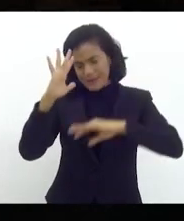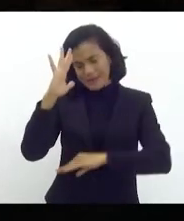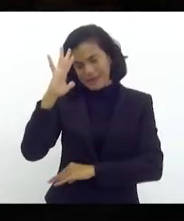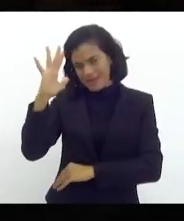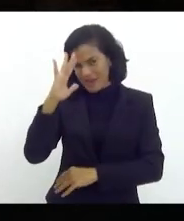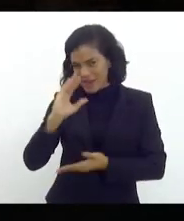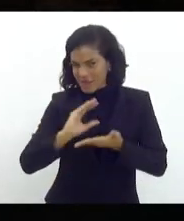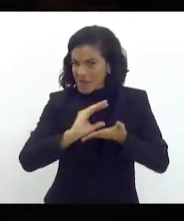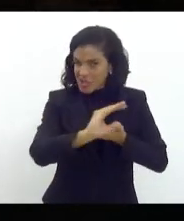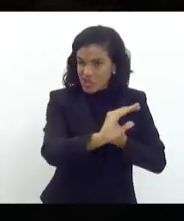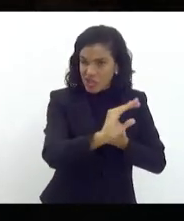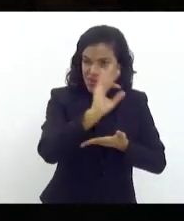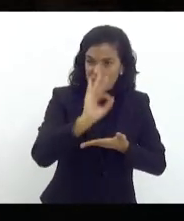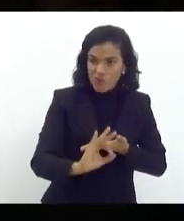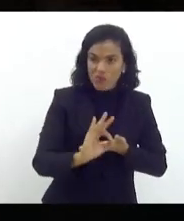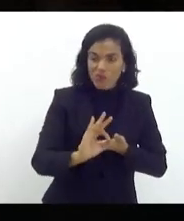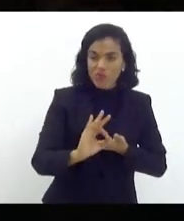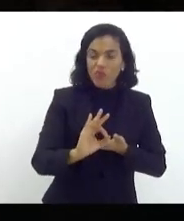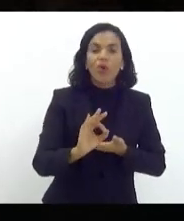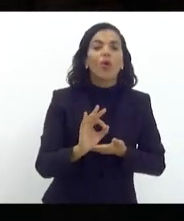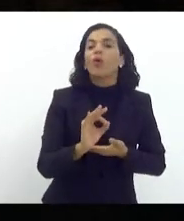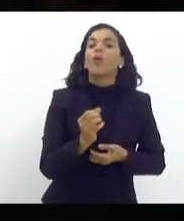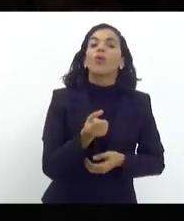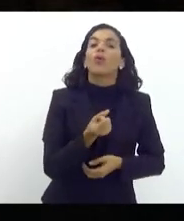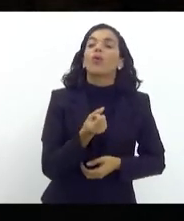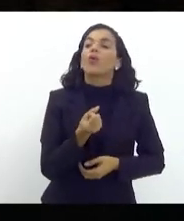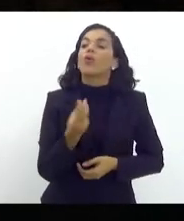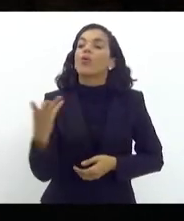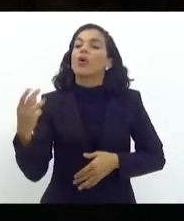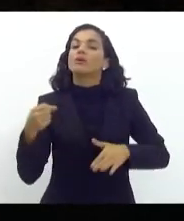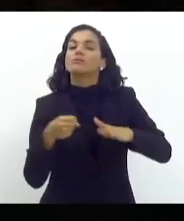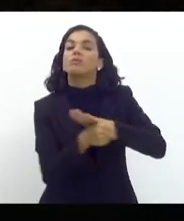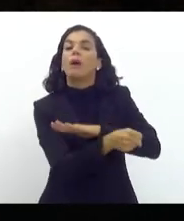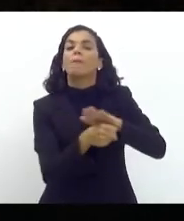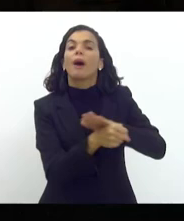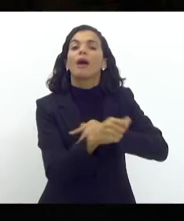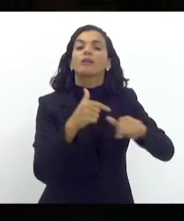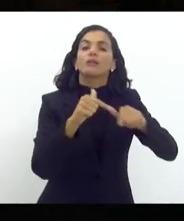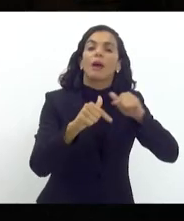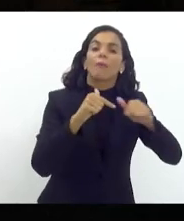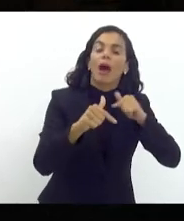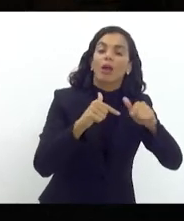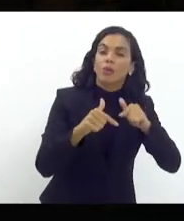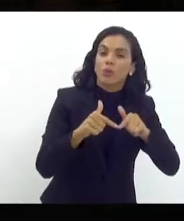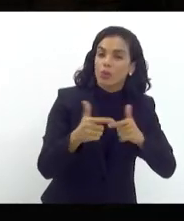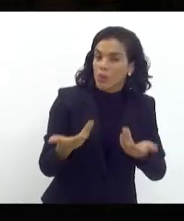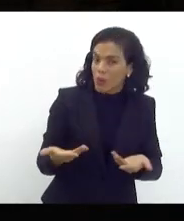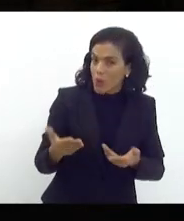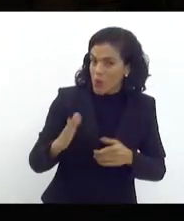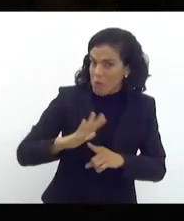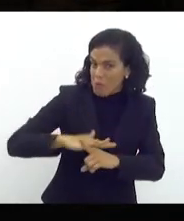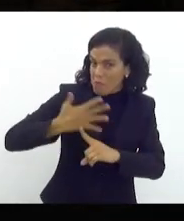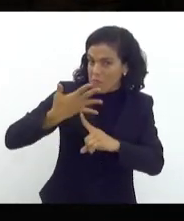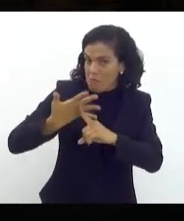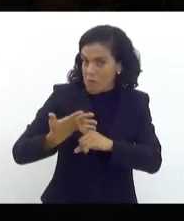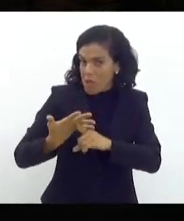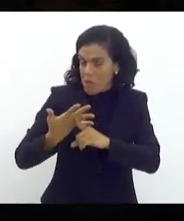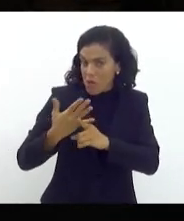investiram quantos empregos geraram que aumento de renda